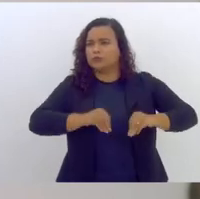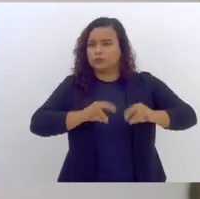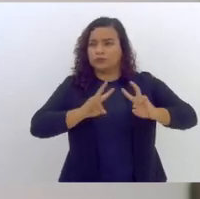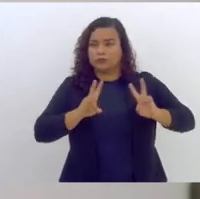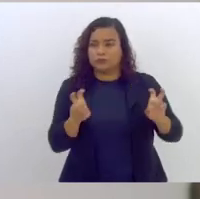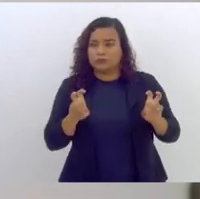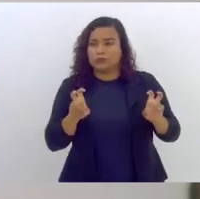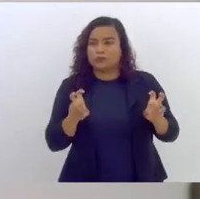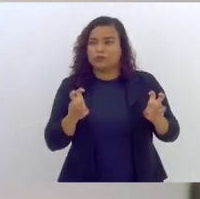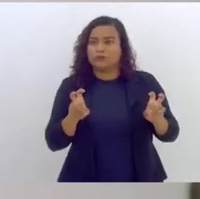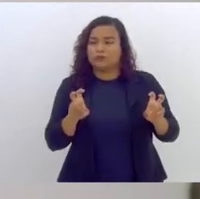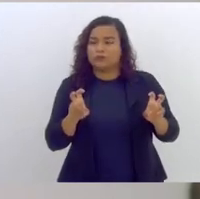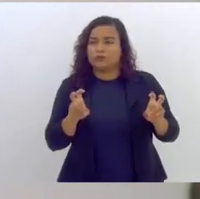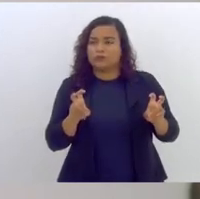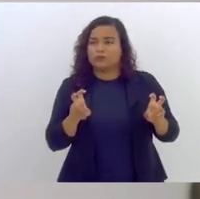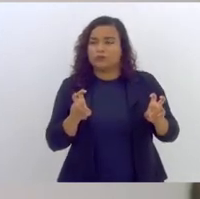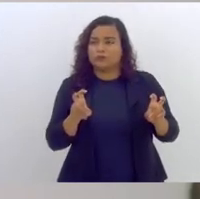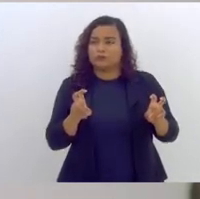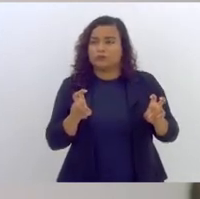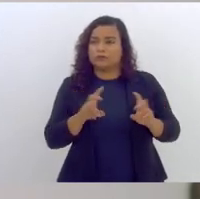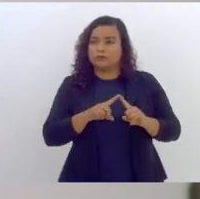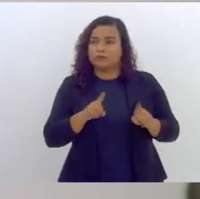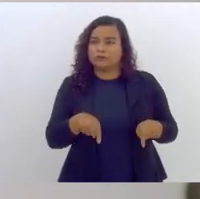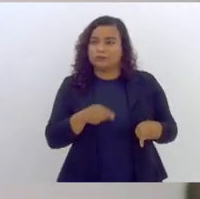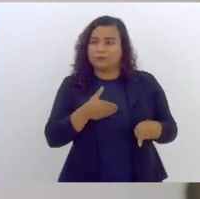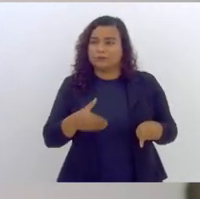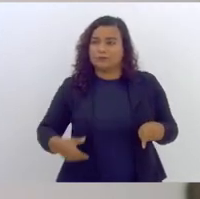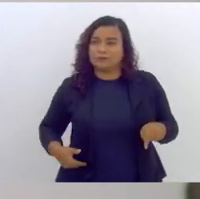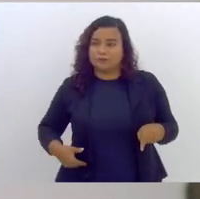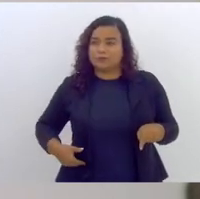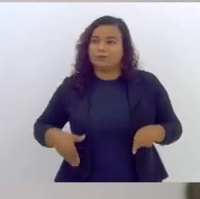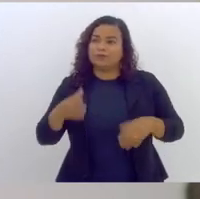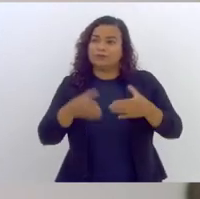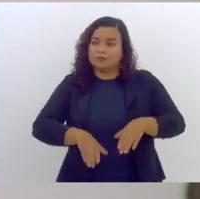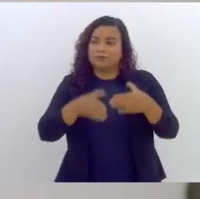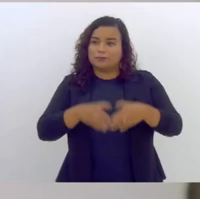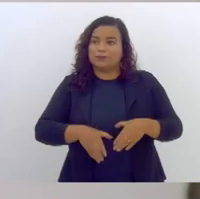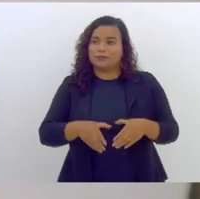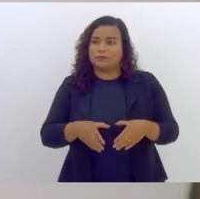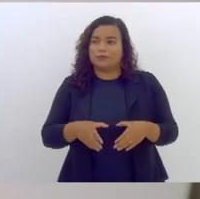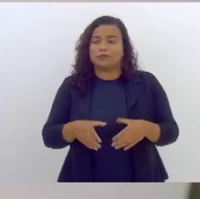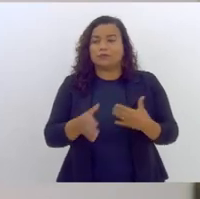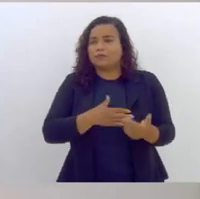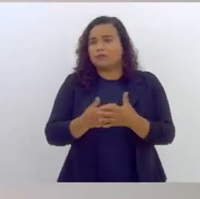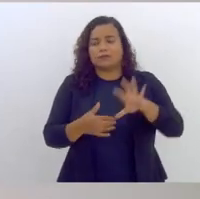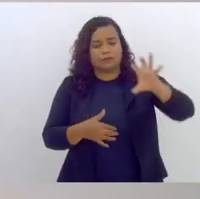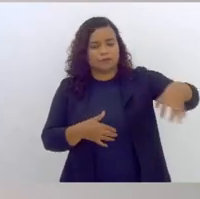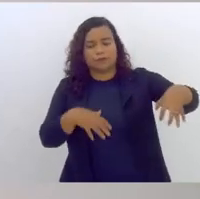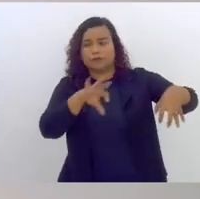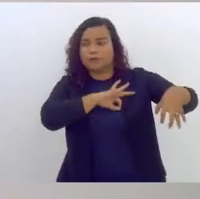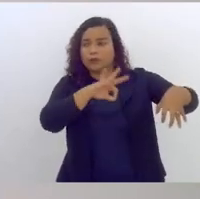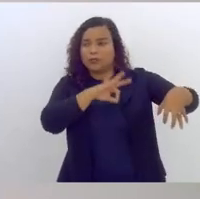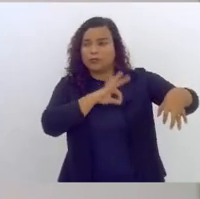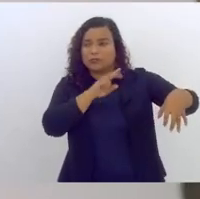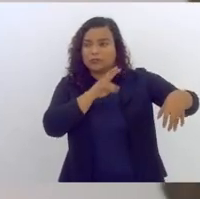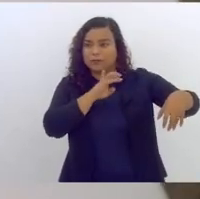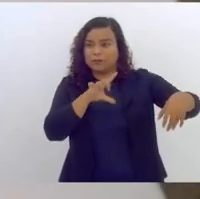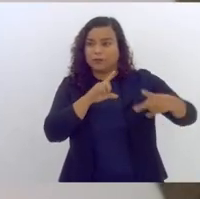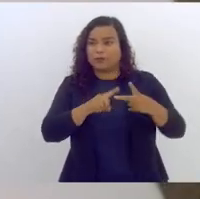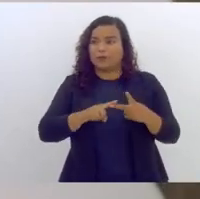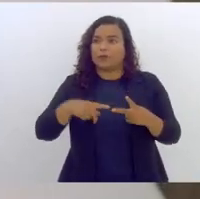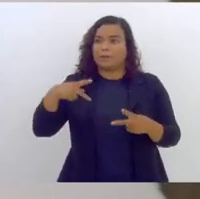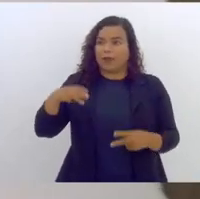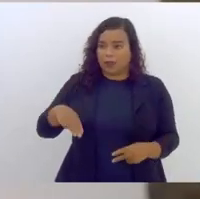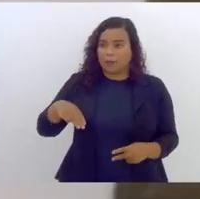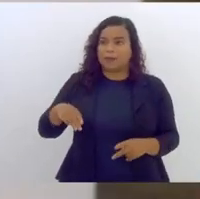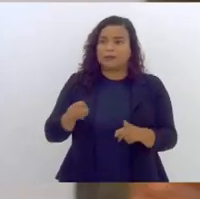na questão dos Servidores dos concursos públicos seja na Polícia Civil Polícia Militar tô vendo